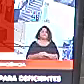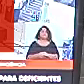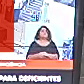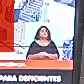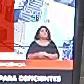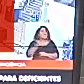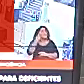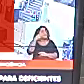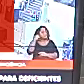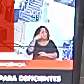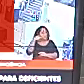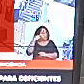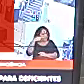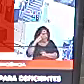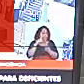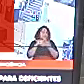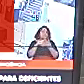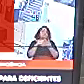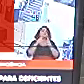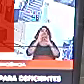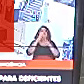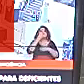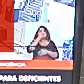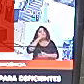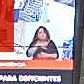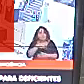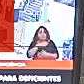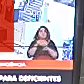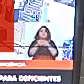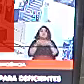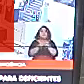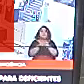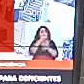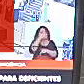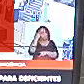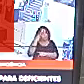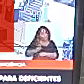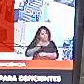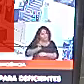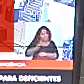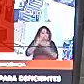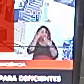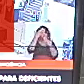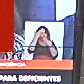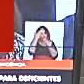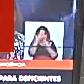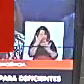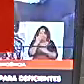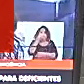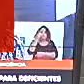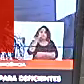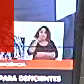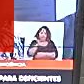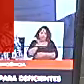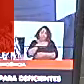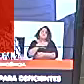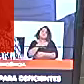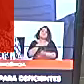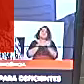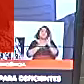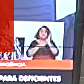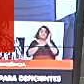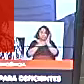prezados, boa tarde a todos e todas presentes. Em primeiro lugar, o Sindipaz agradece a oportunidade de estar aqui